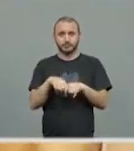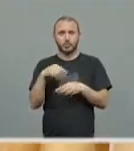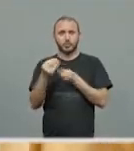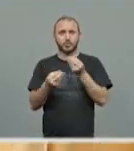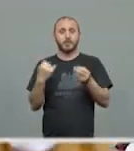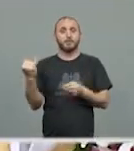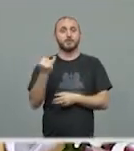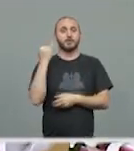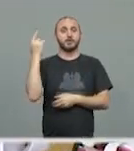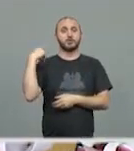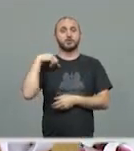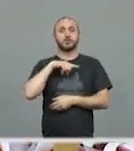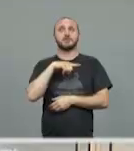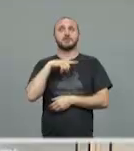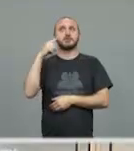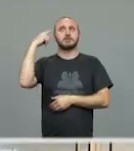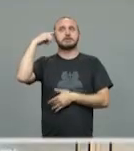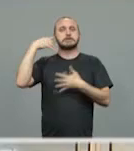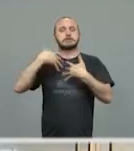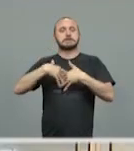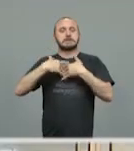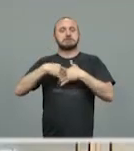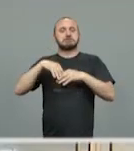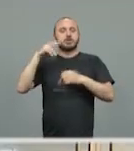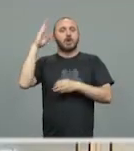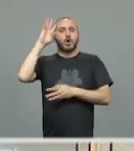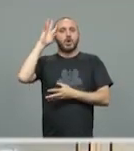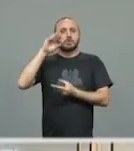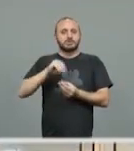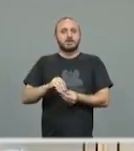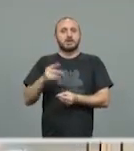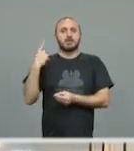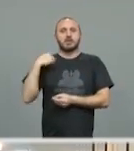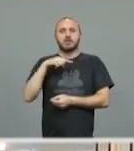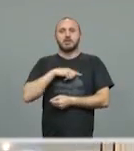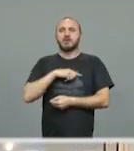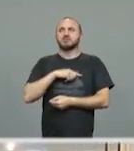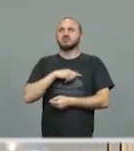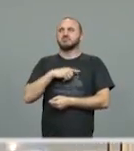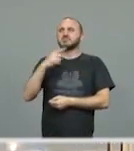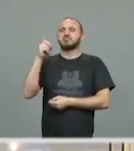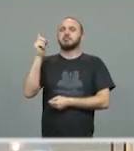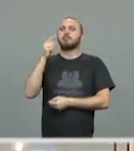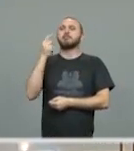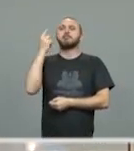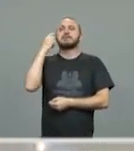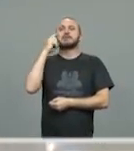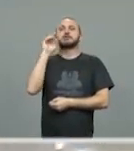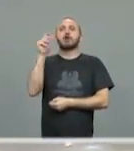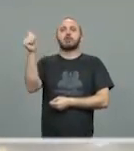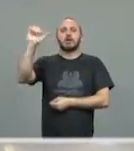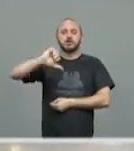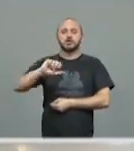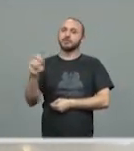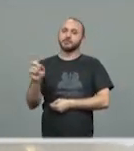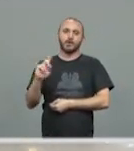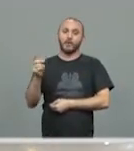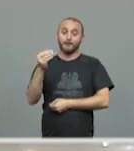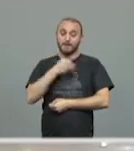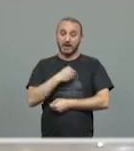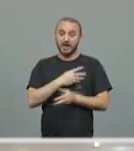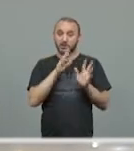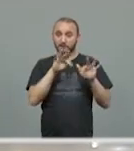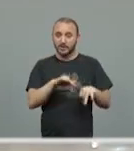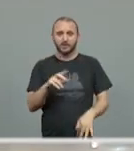importante nós termos essa clareza. Nós não somos do derrotismo. O pecado não é o nosso fim.